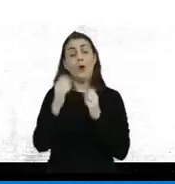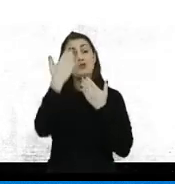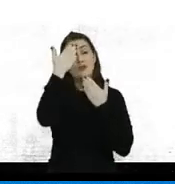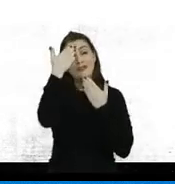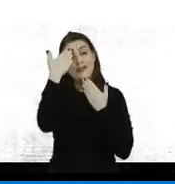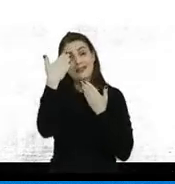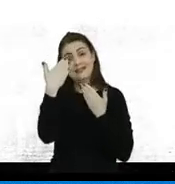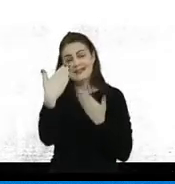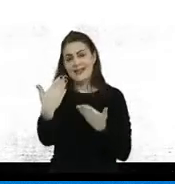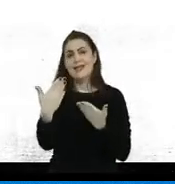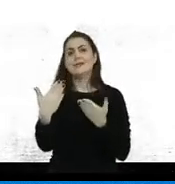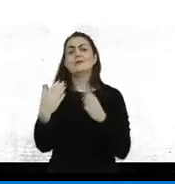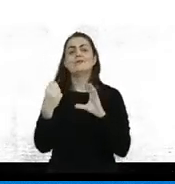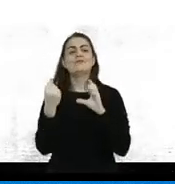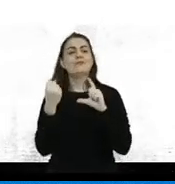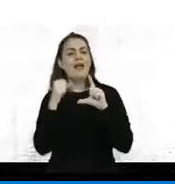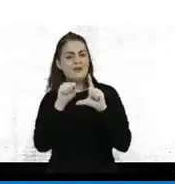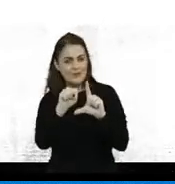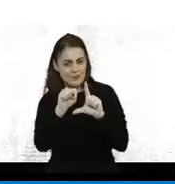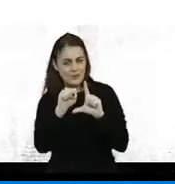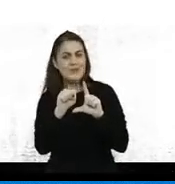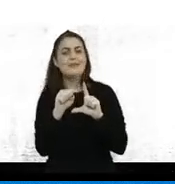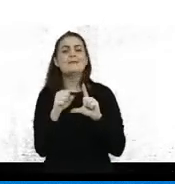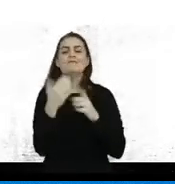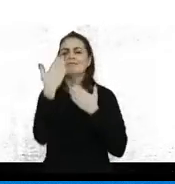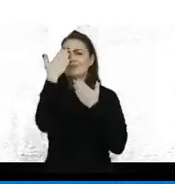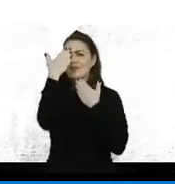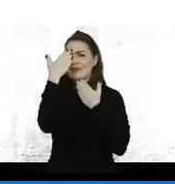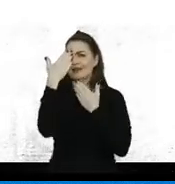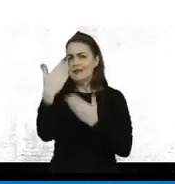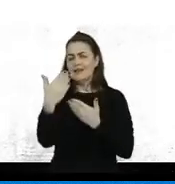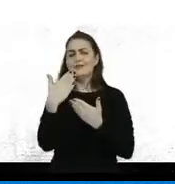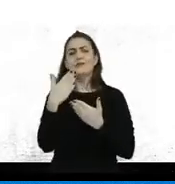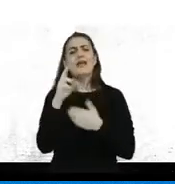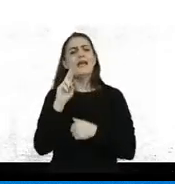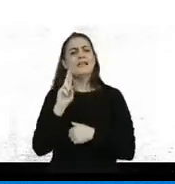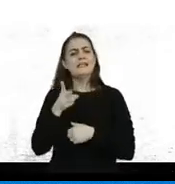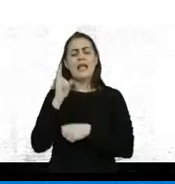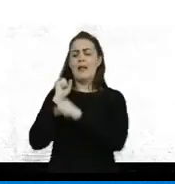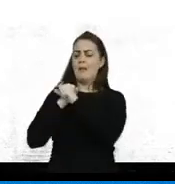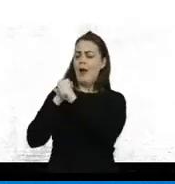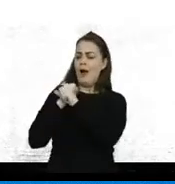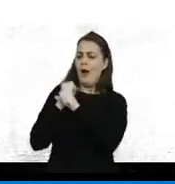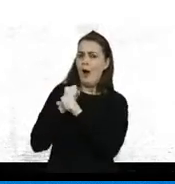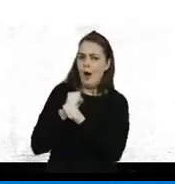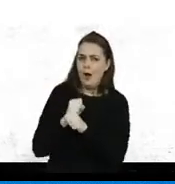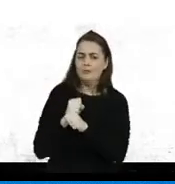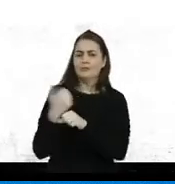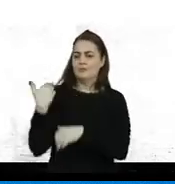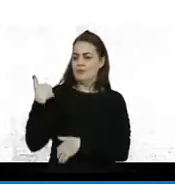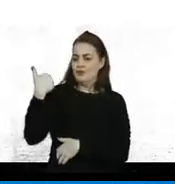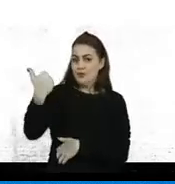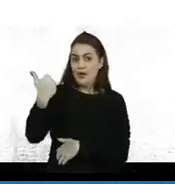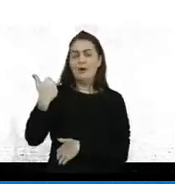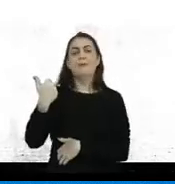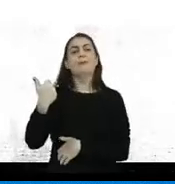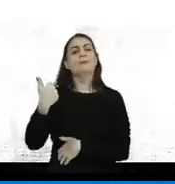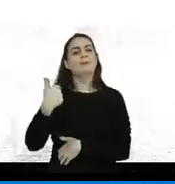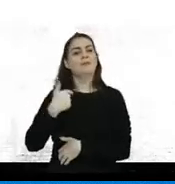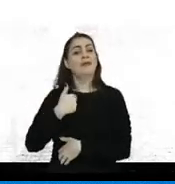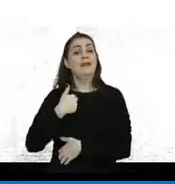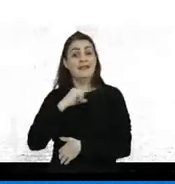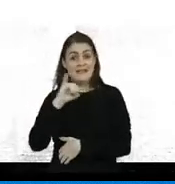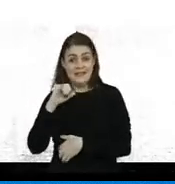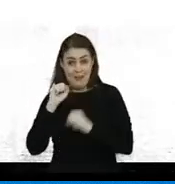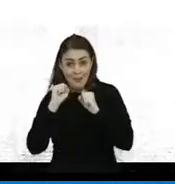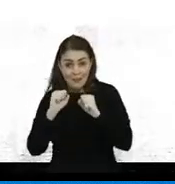ano me chama para esse evento. E eu estou à disposição. Vocês viram que se pudesse eu ficava falando 3 horas na vida, né, aqui sem parar, mas eu sei que